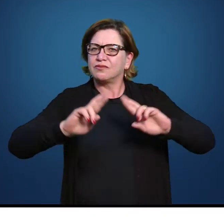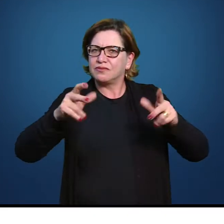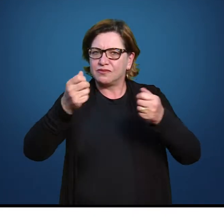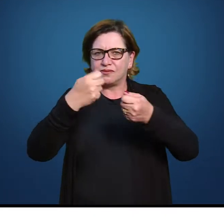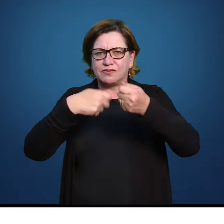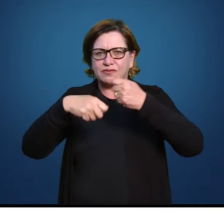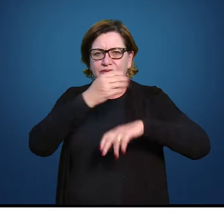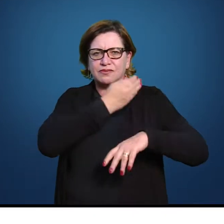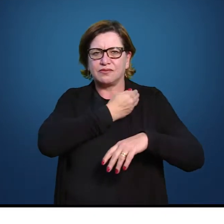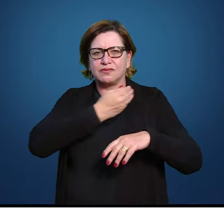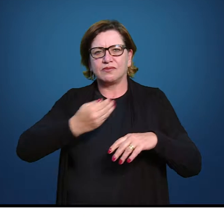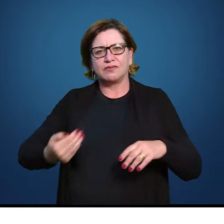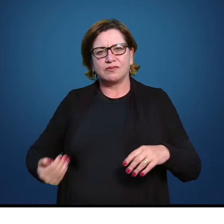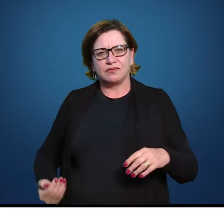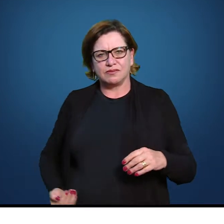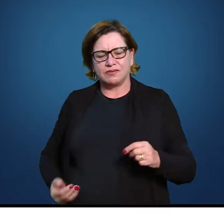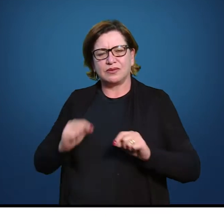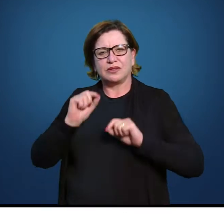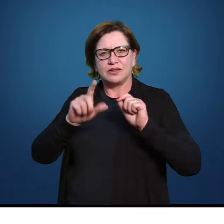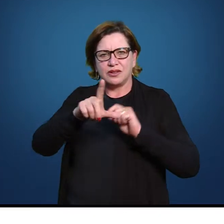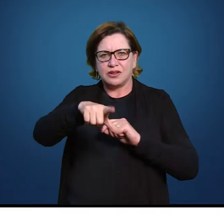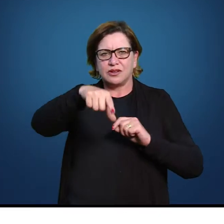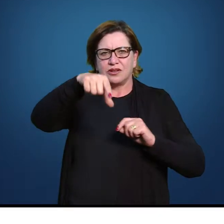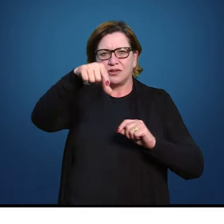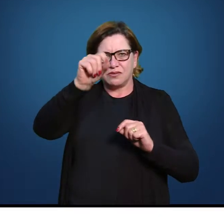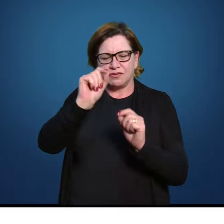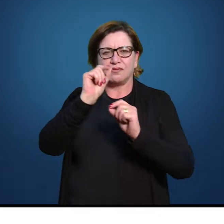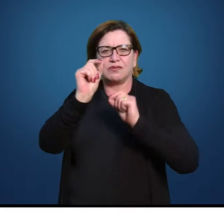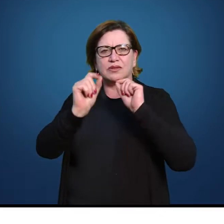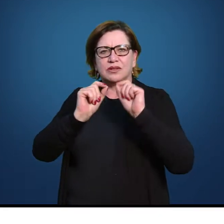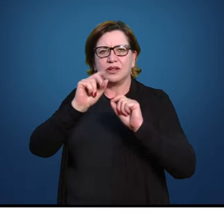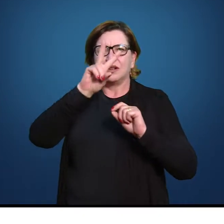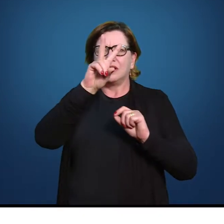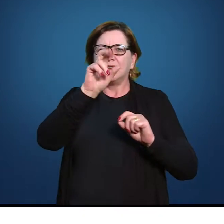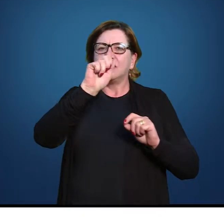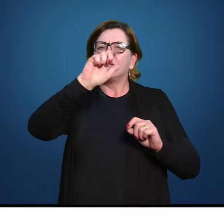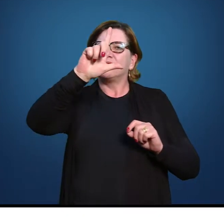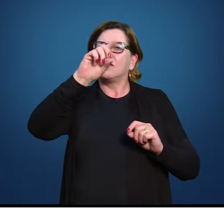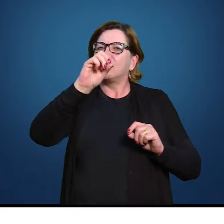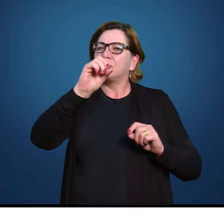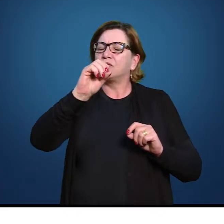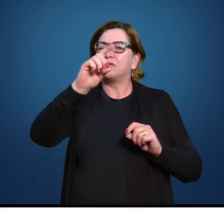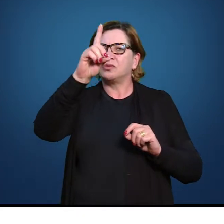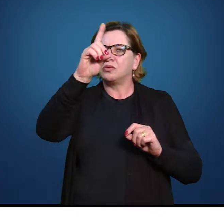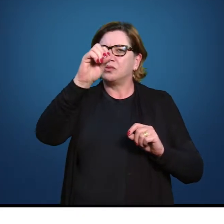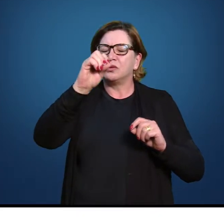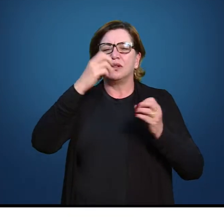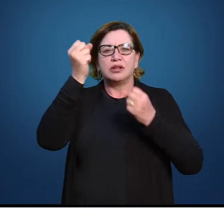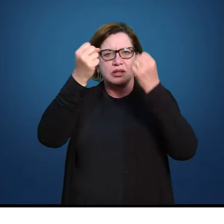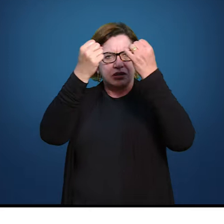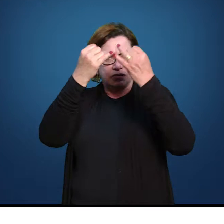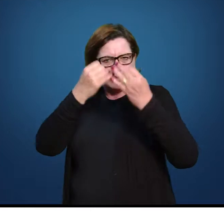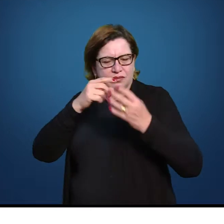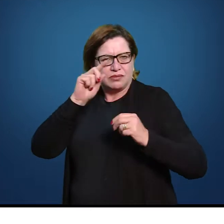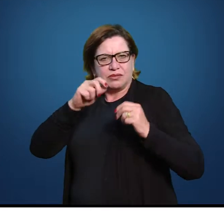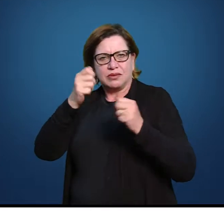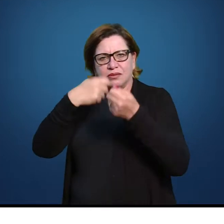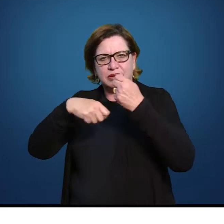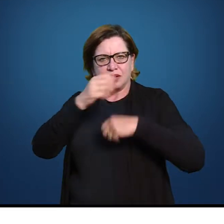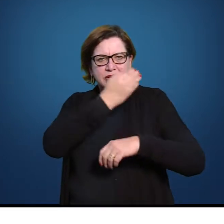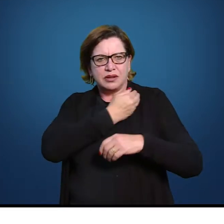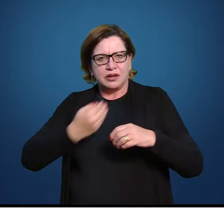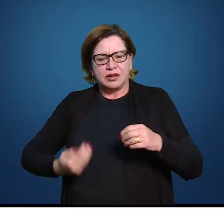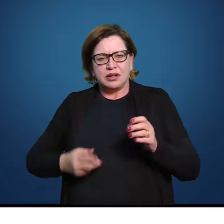administração pública. Dentre eles, nós temos Waldo, que diz que a administração pública são as organizações e